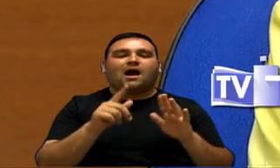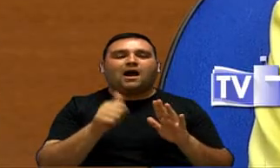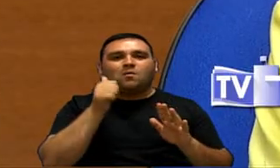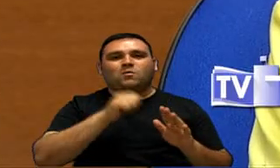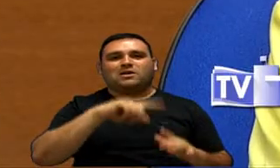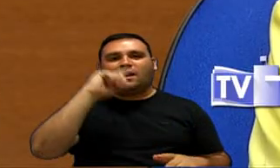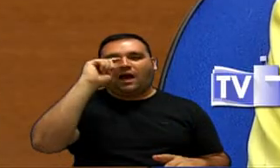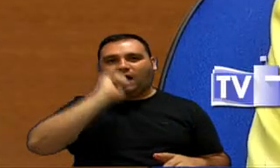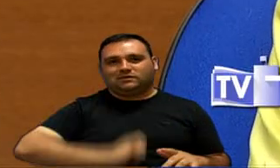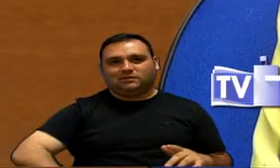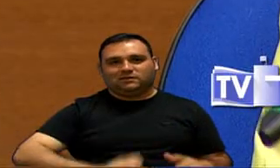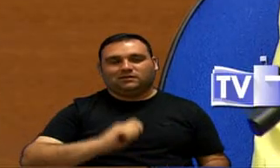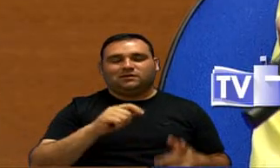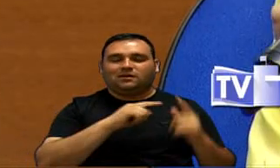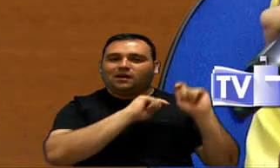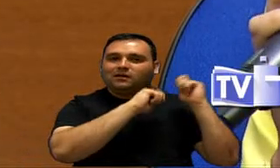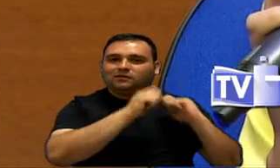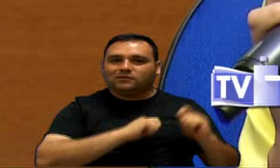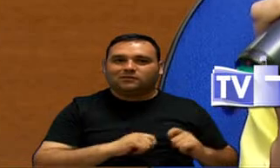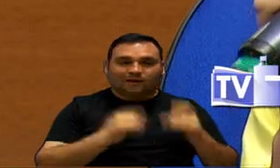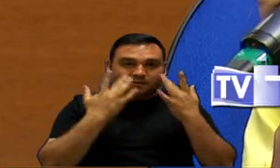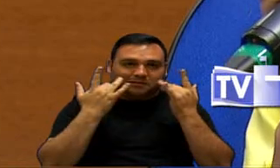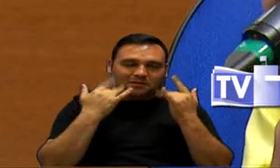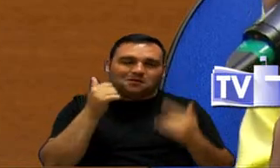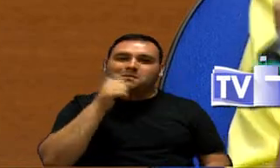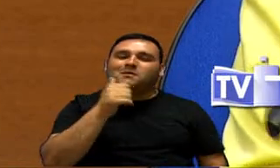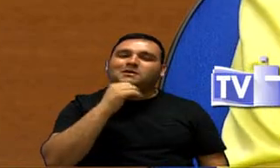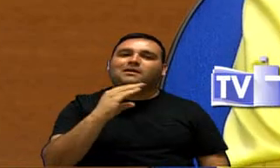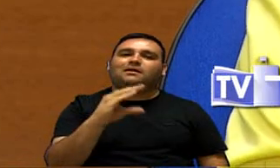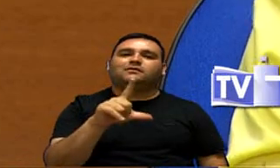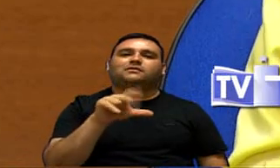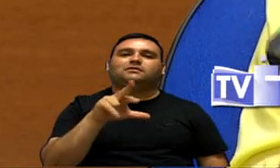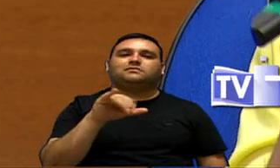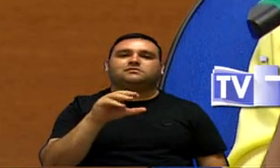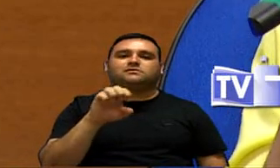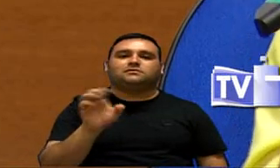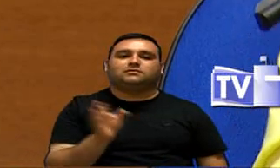Trança e Teatro, a Clarice Santos, por favor.